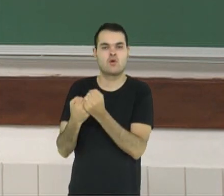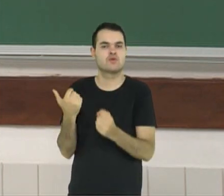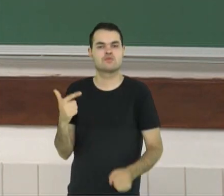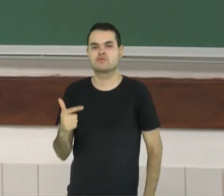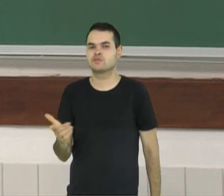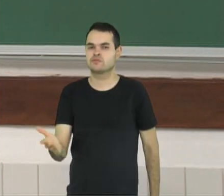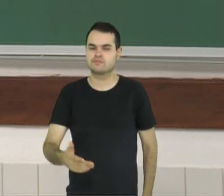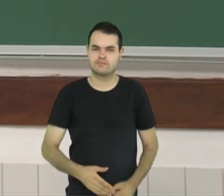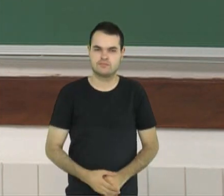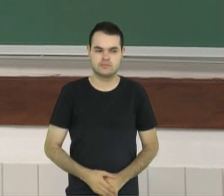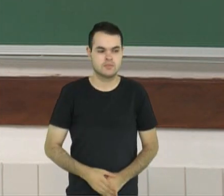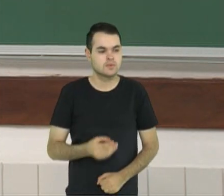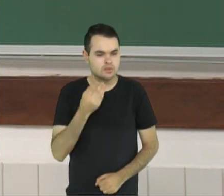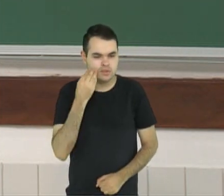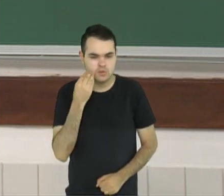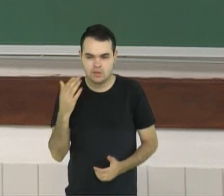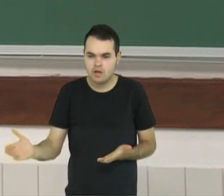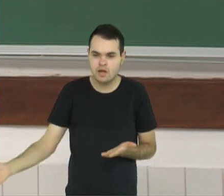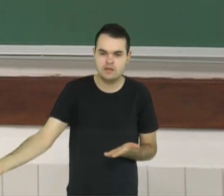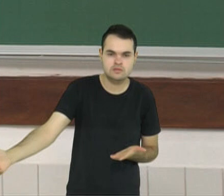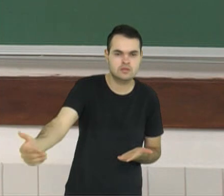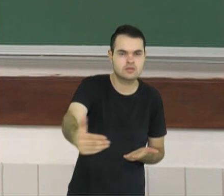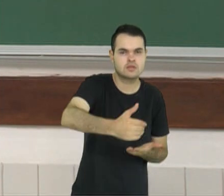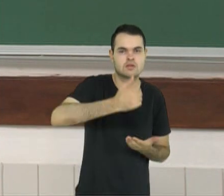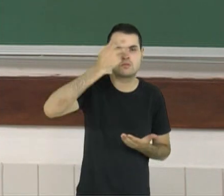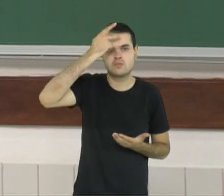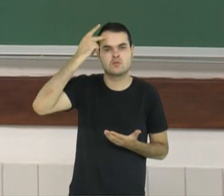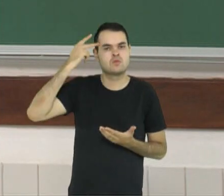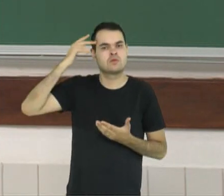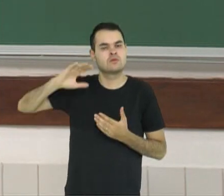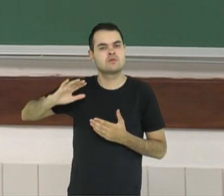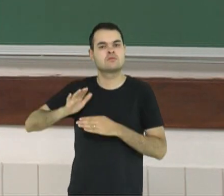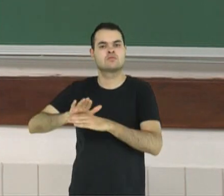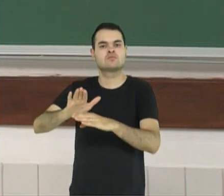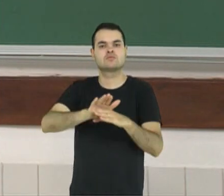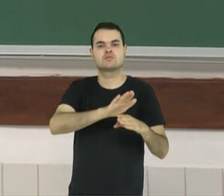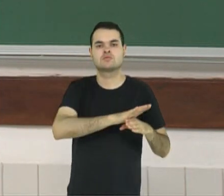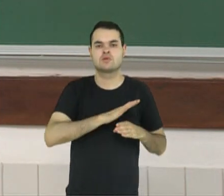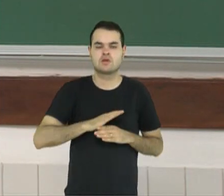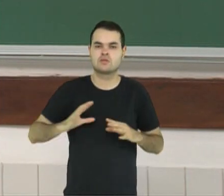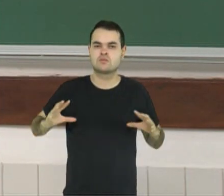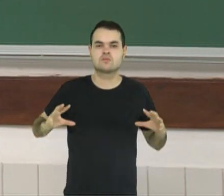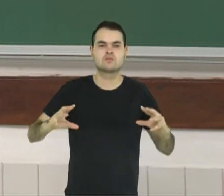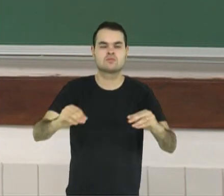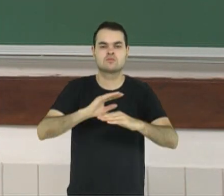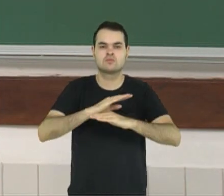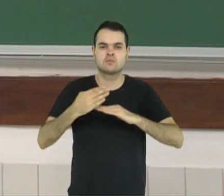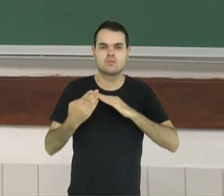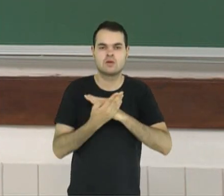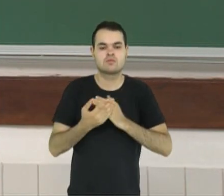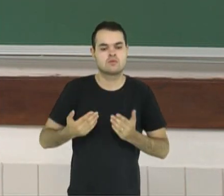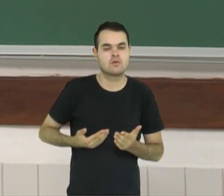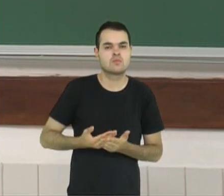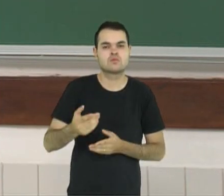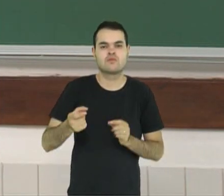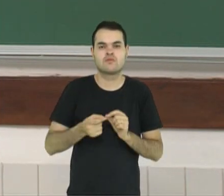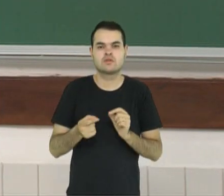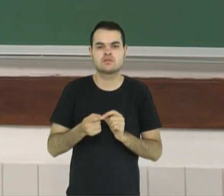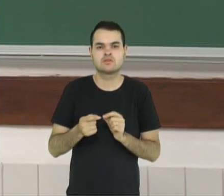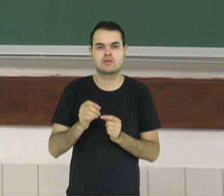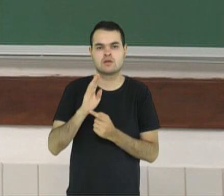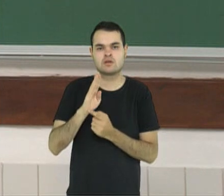Então, ele quis resgatar essas pessoas. E também não só os jovens, mas resgatar todos que estavam ali naquele bairro. E ele começou a fazer as Brick